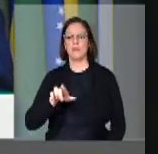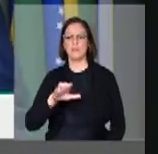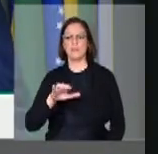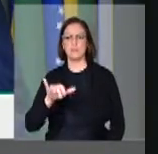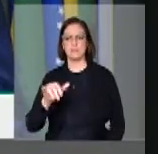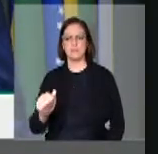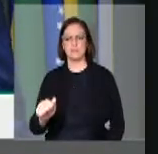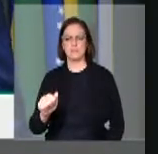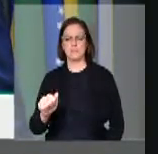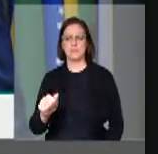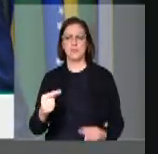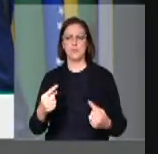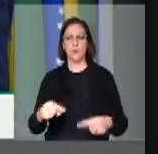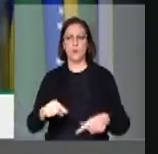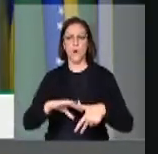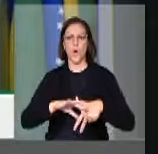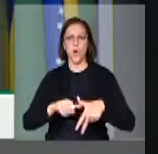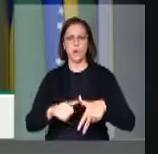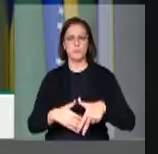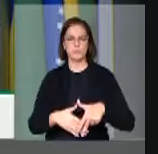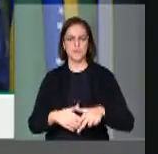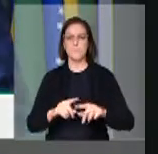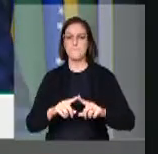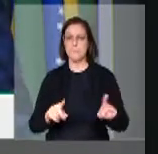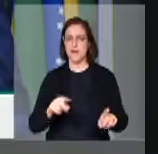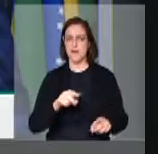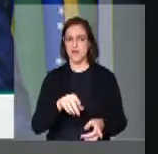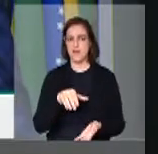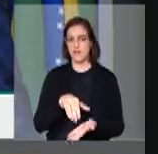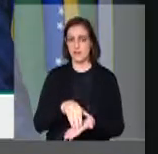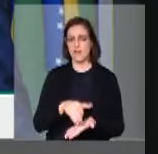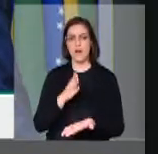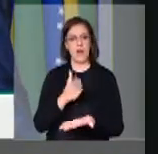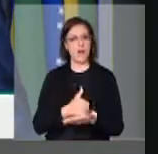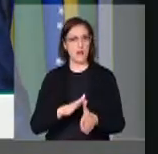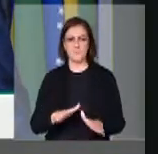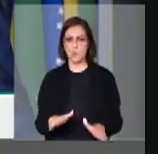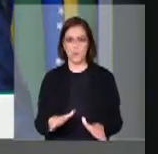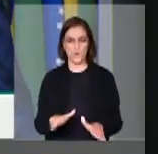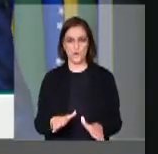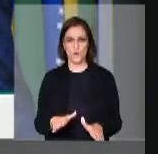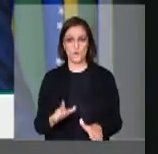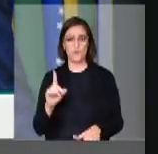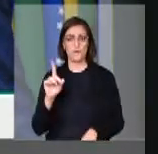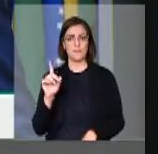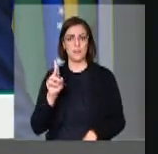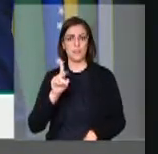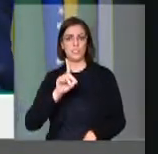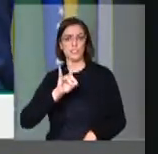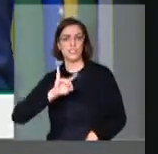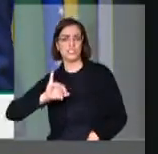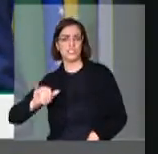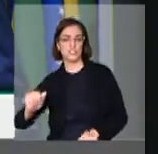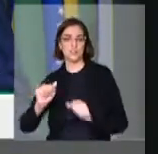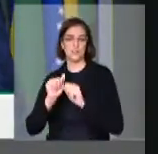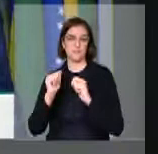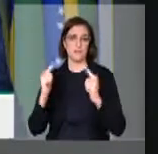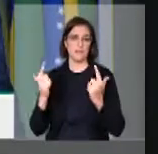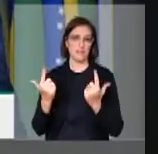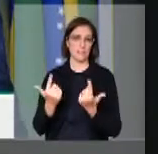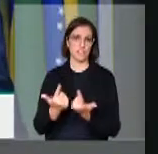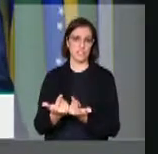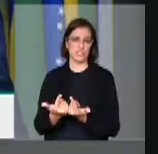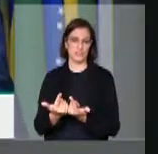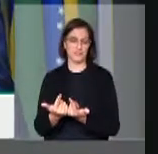delegacia s extinta no primeiro dia de sessão da assembléia legislativa após o pleito